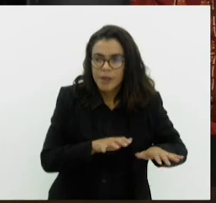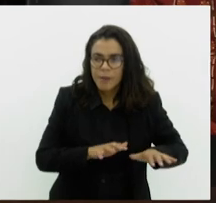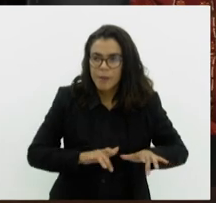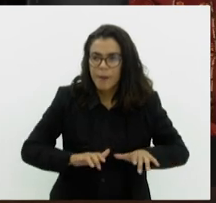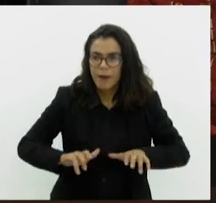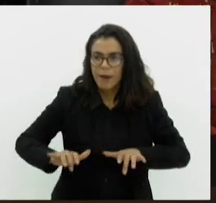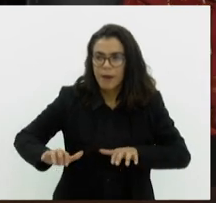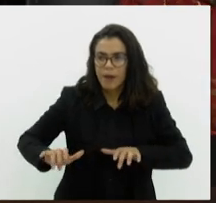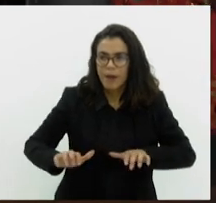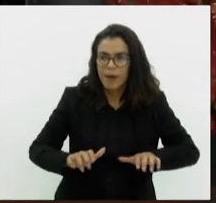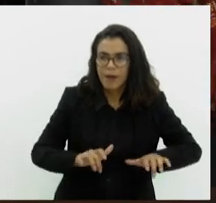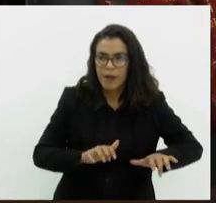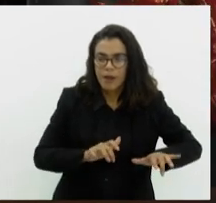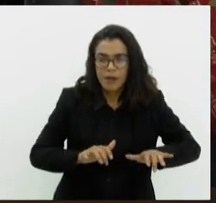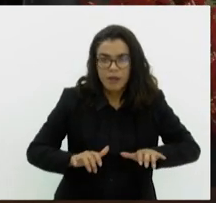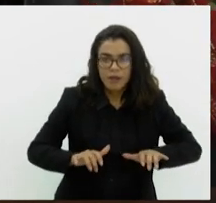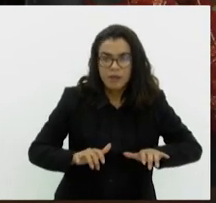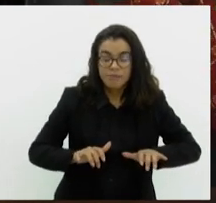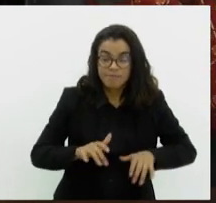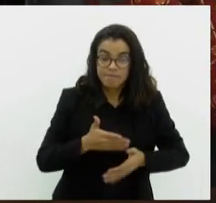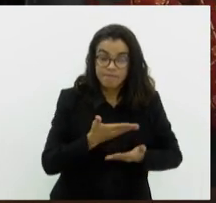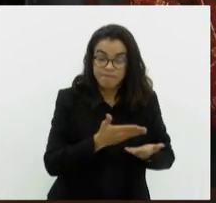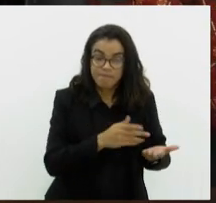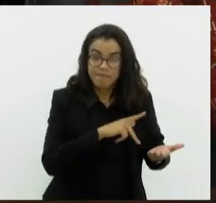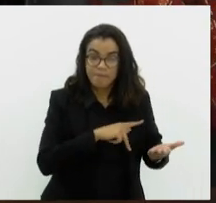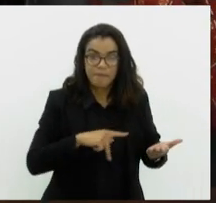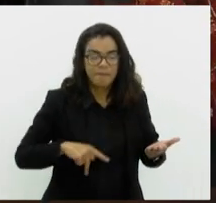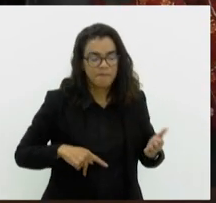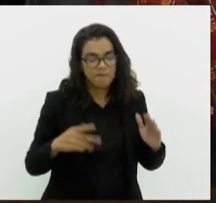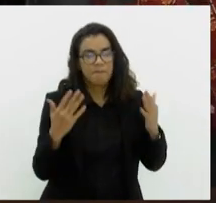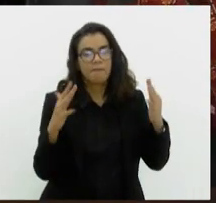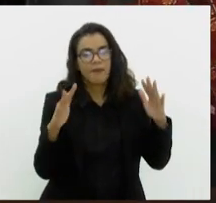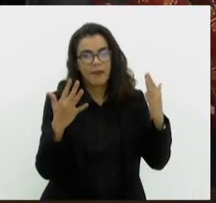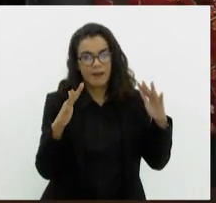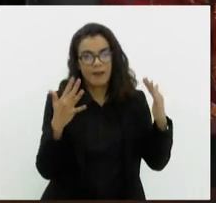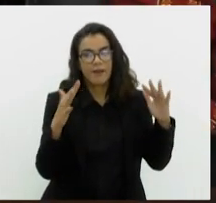Senhora presidente, meus parabéns.